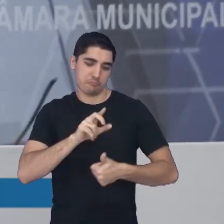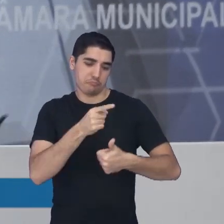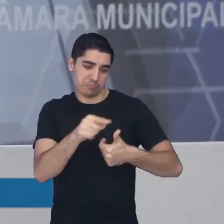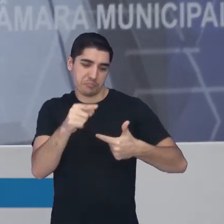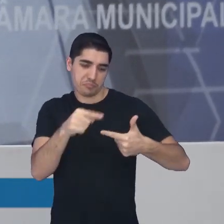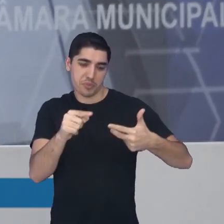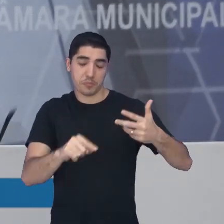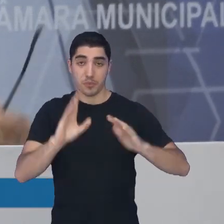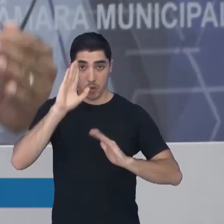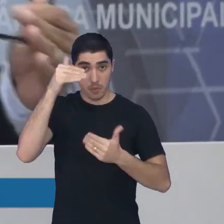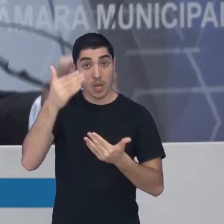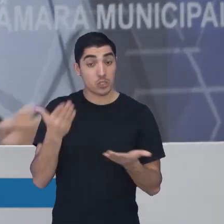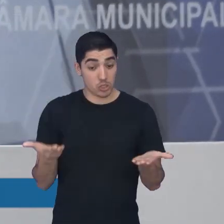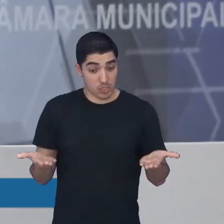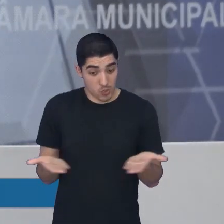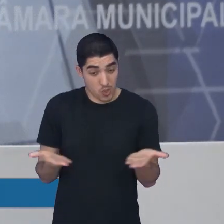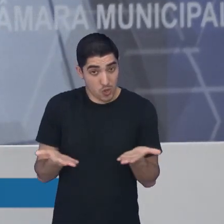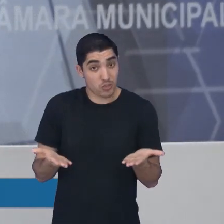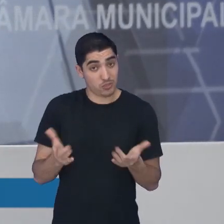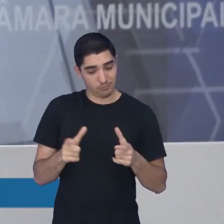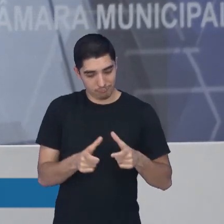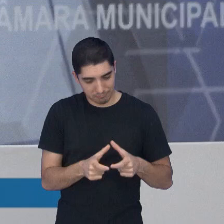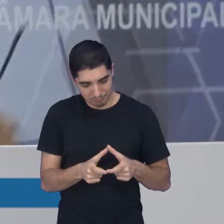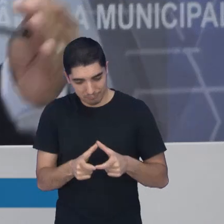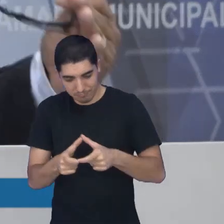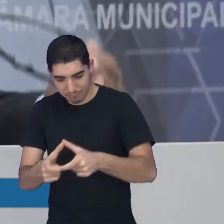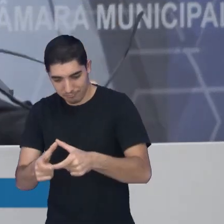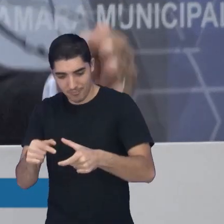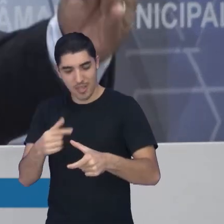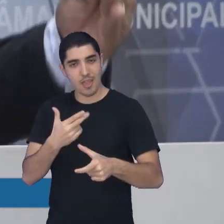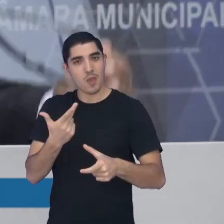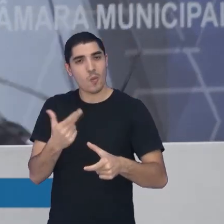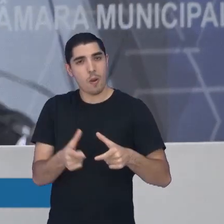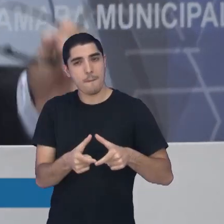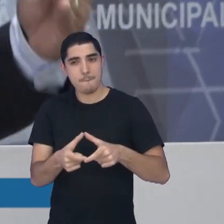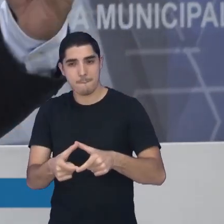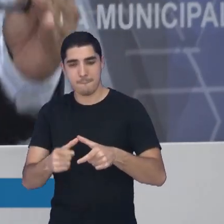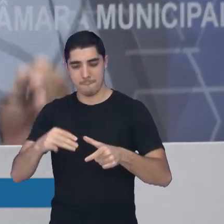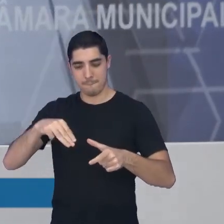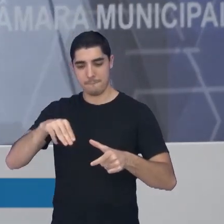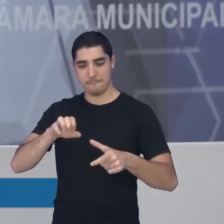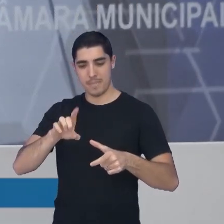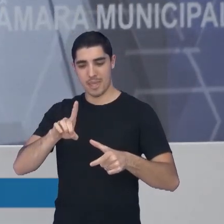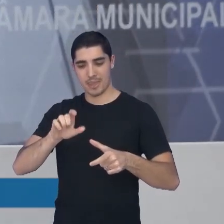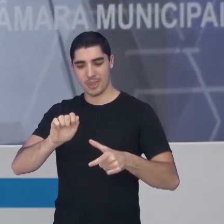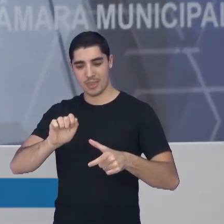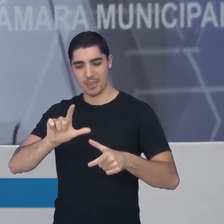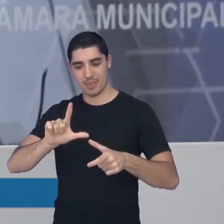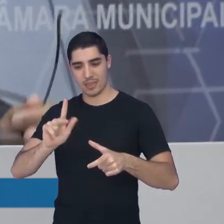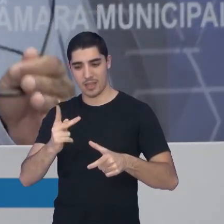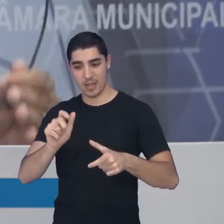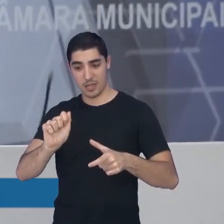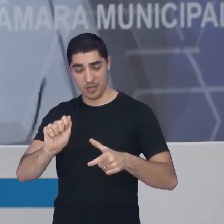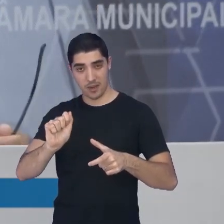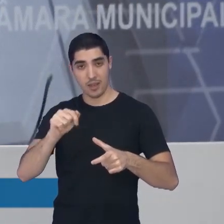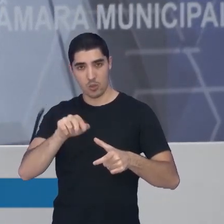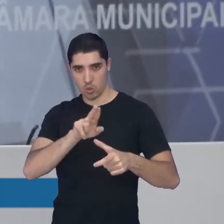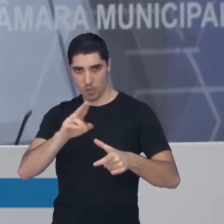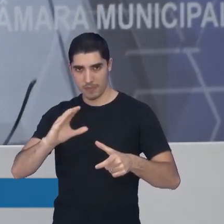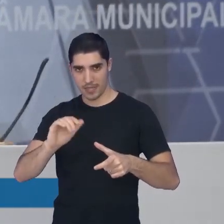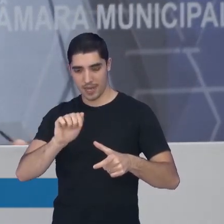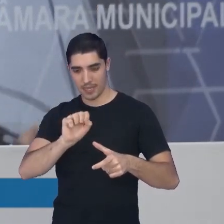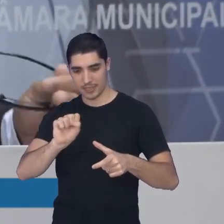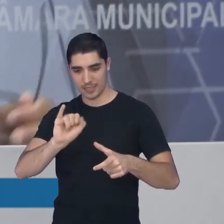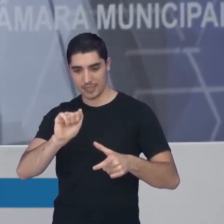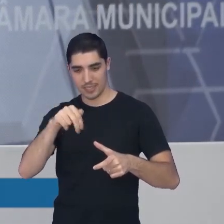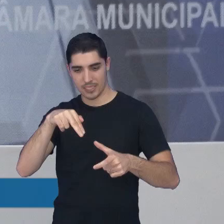grande honraria que vai homenagear instituições sérias, comprometidas e que fazem um grande trabalho, que